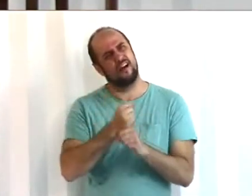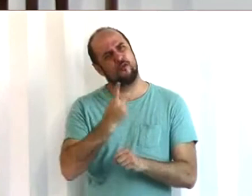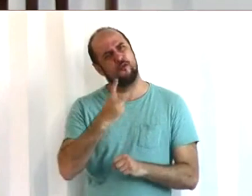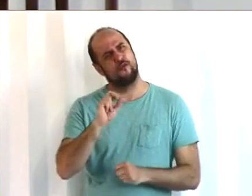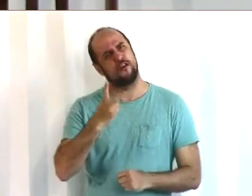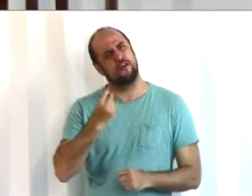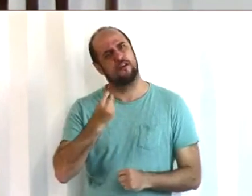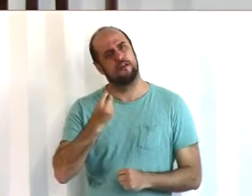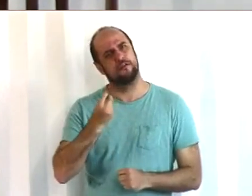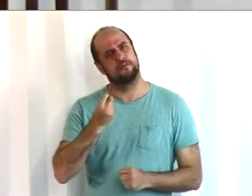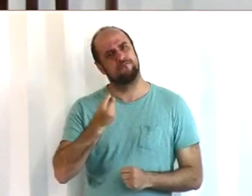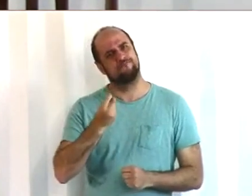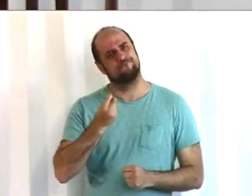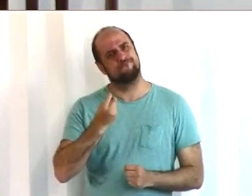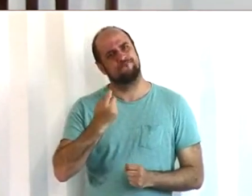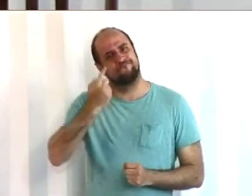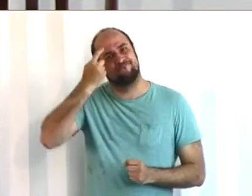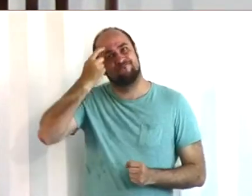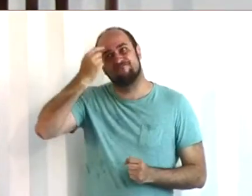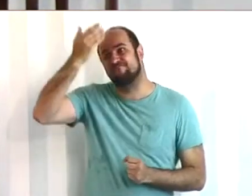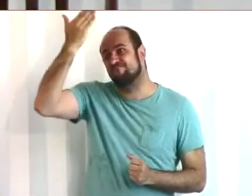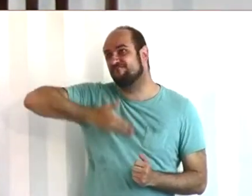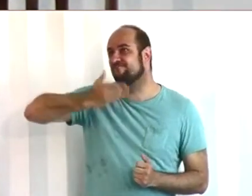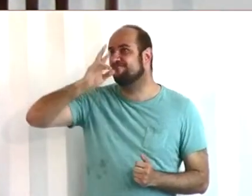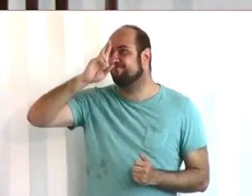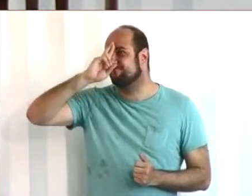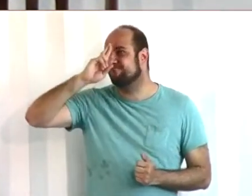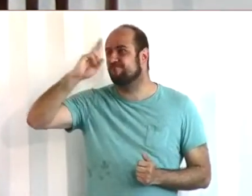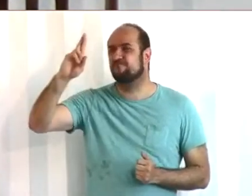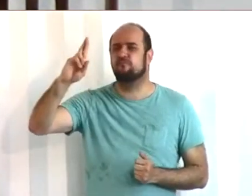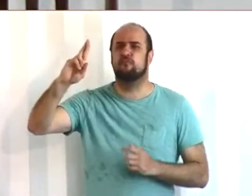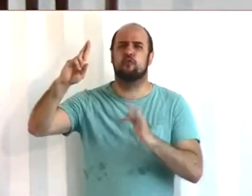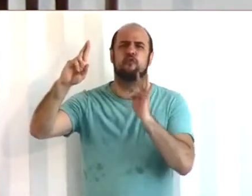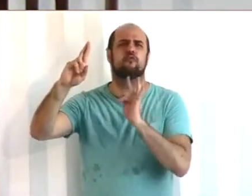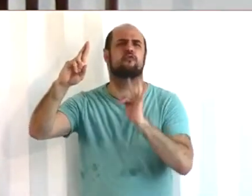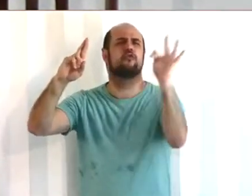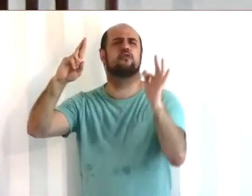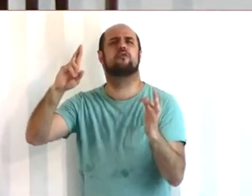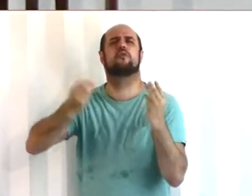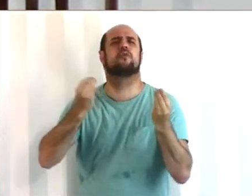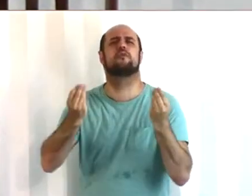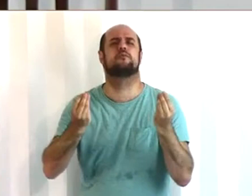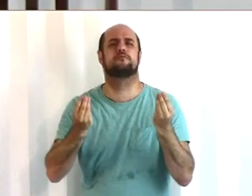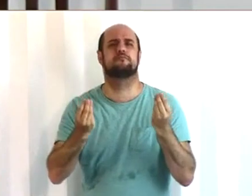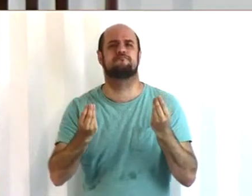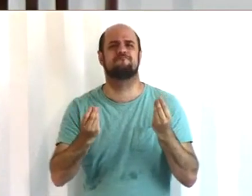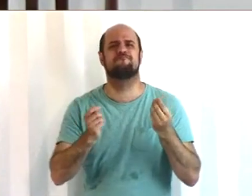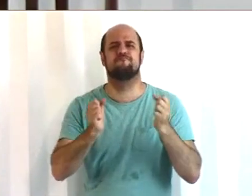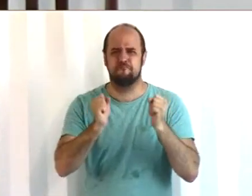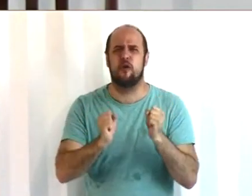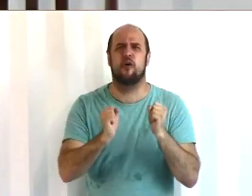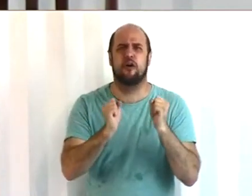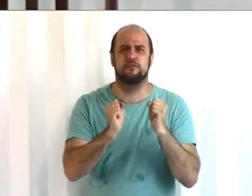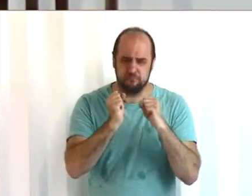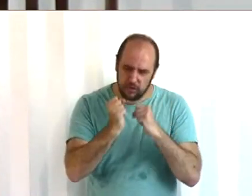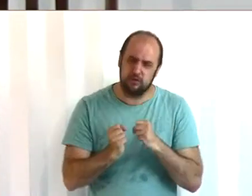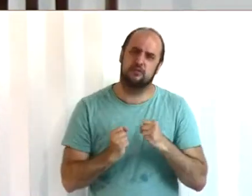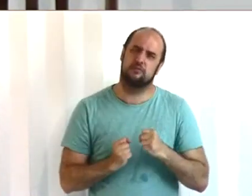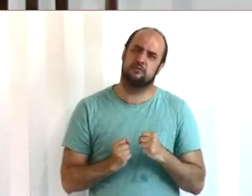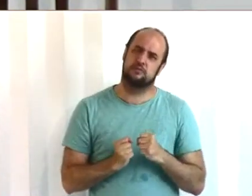Vamos colocar diante do Senhor o futuro que queremos ter com o Senhor. Nós podemos fazer isso pelo mistério